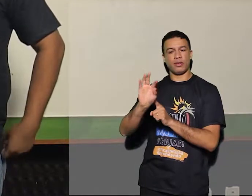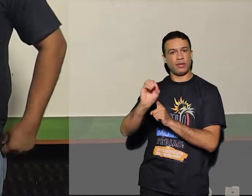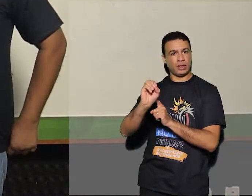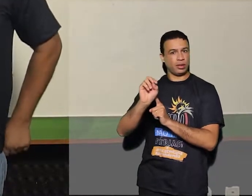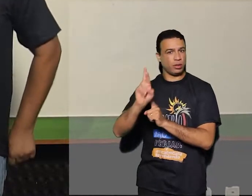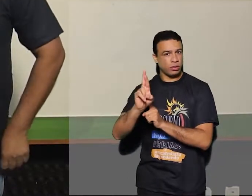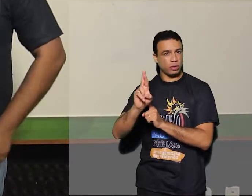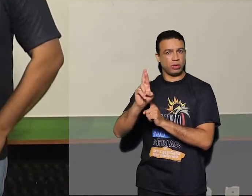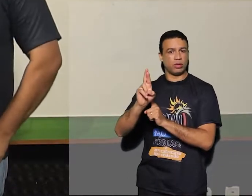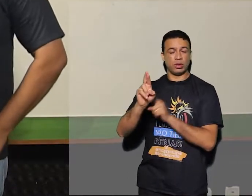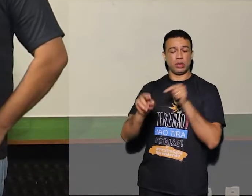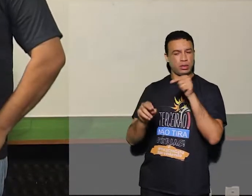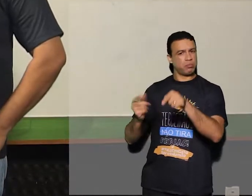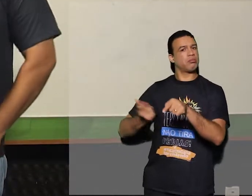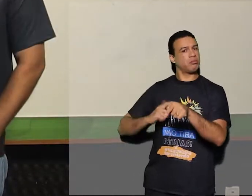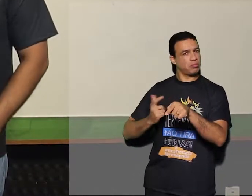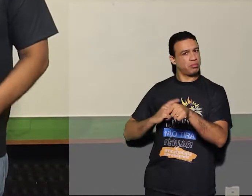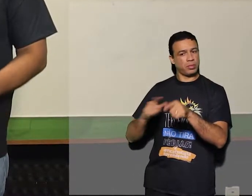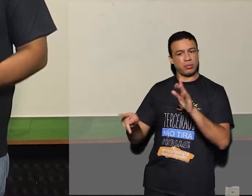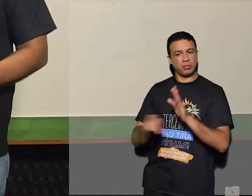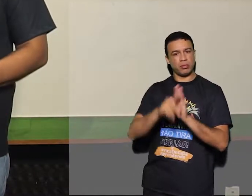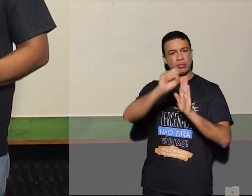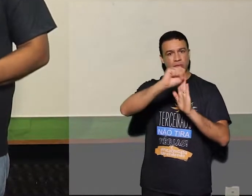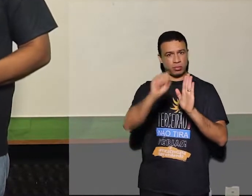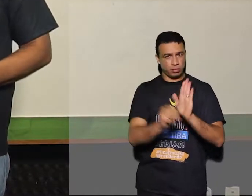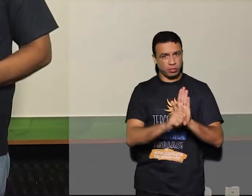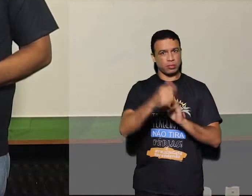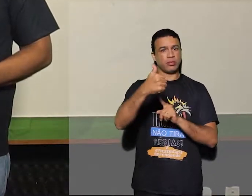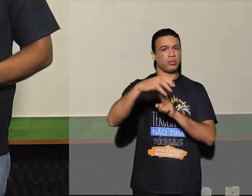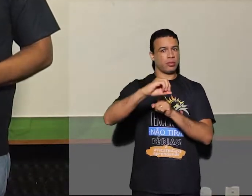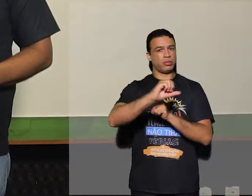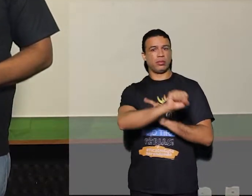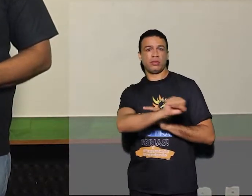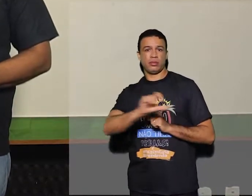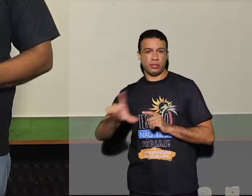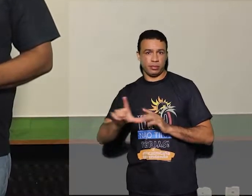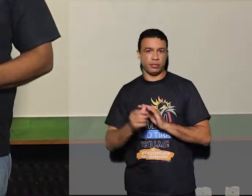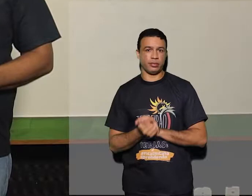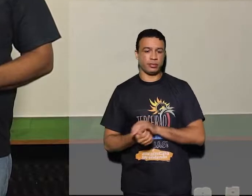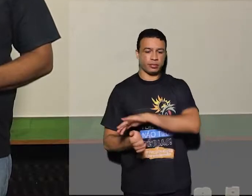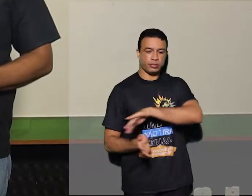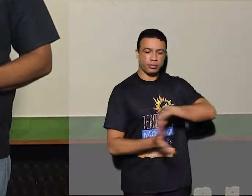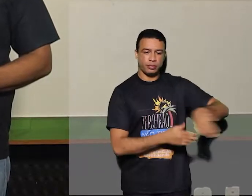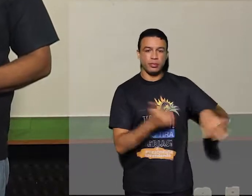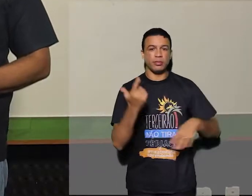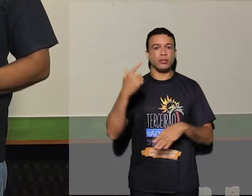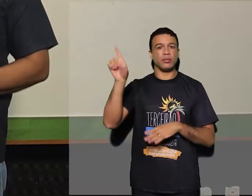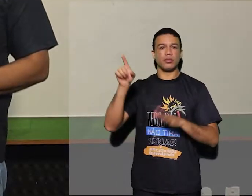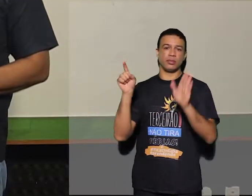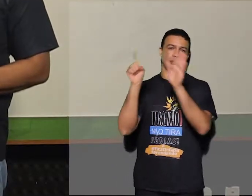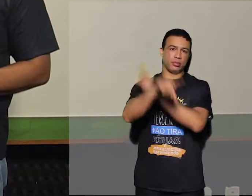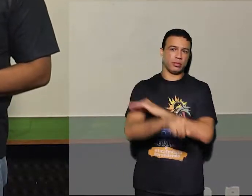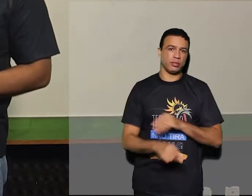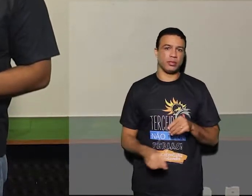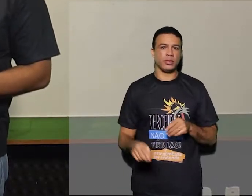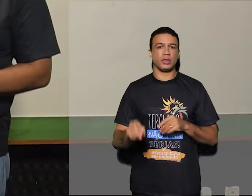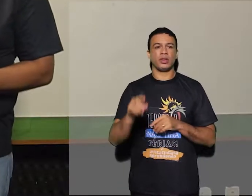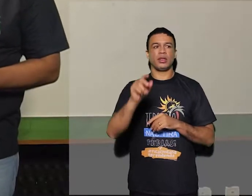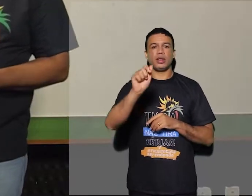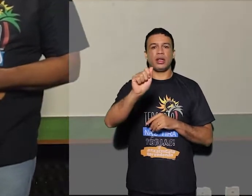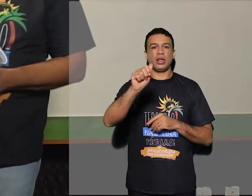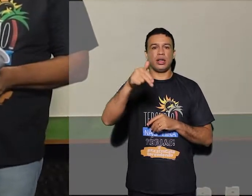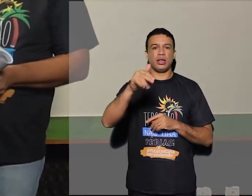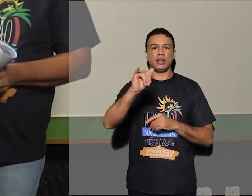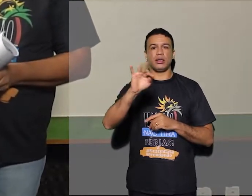do século XIX, aqui em São Luís. Próxima questão, né? Anita Malfatti, nossa representante da Semana de Arte